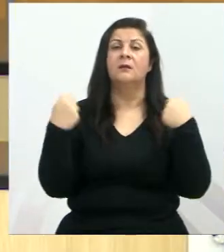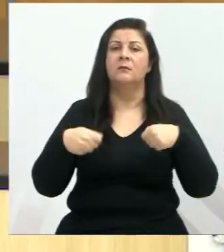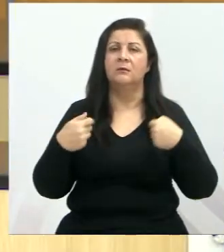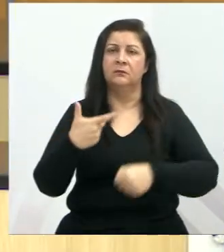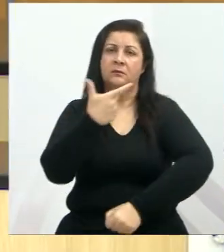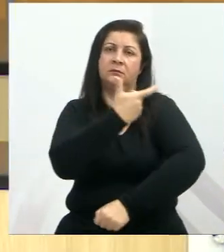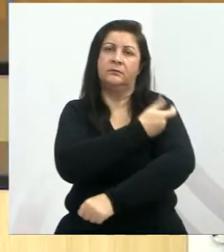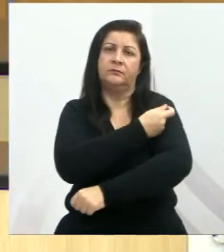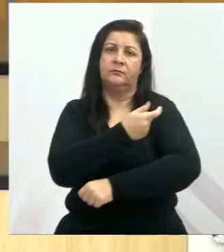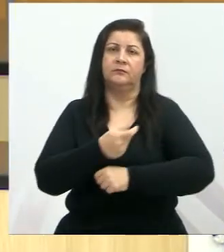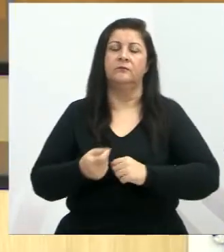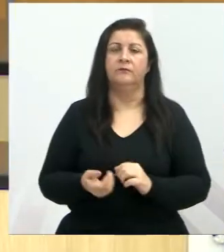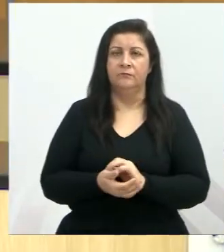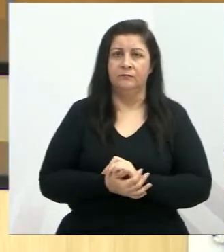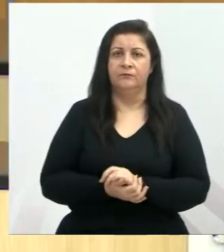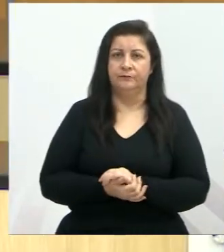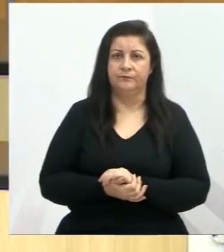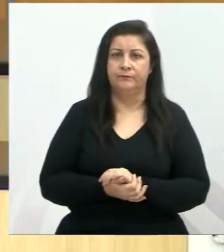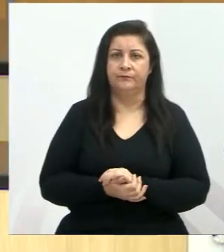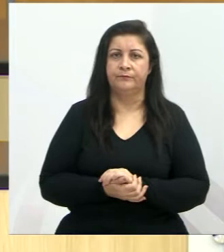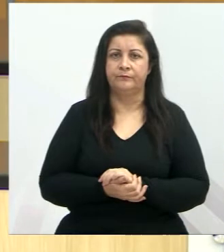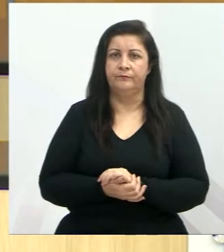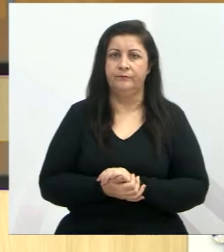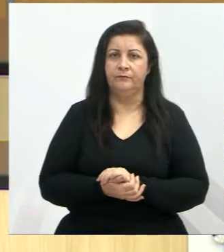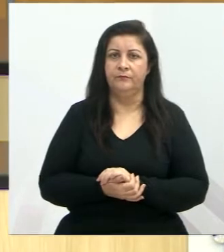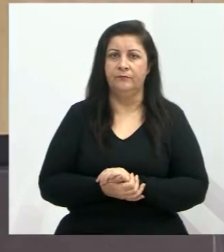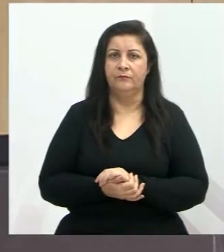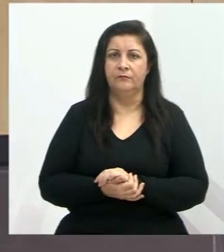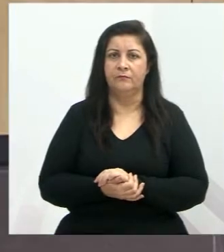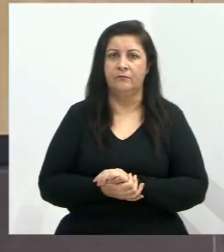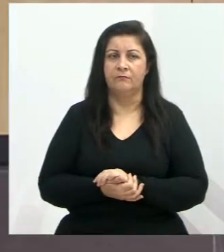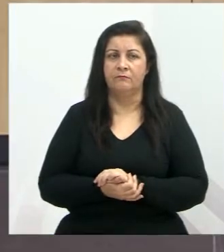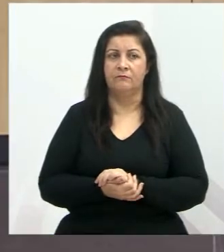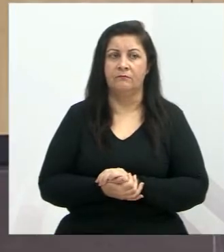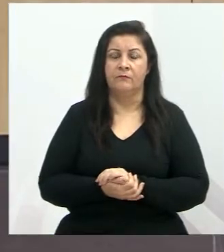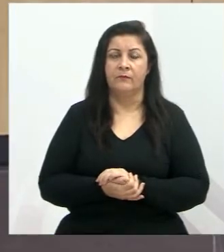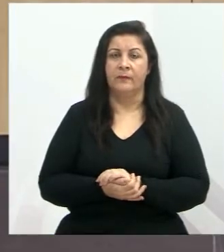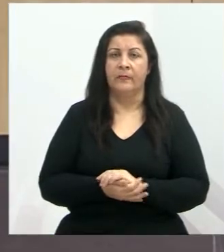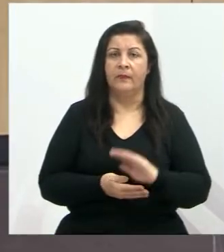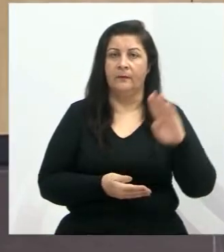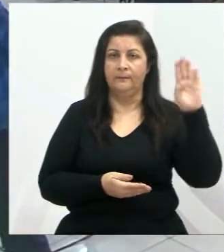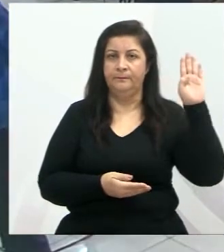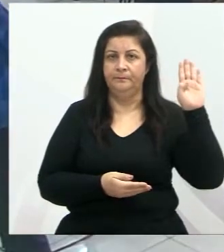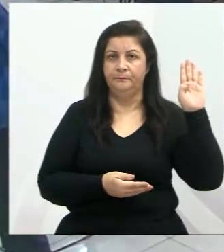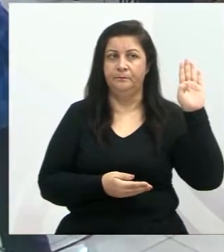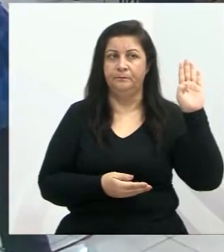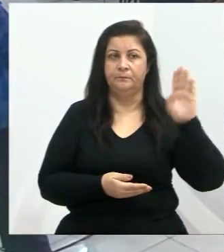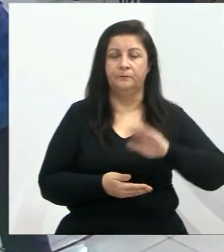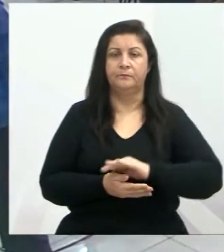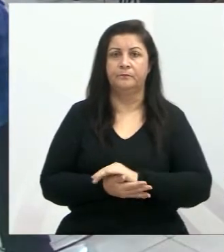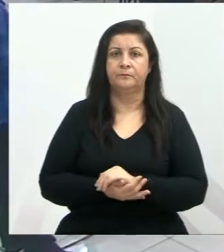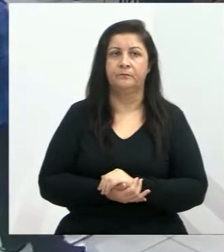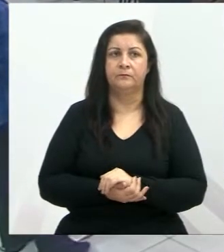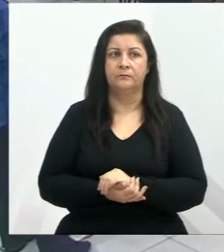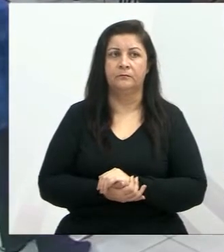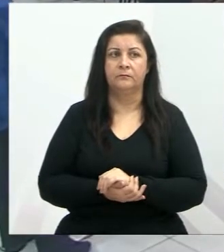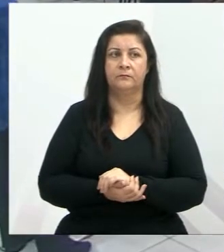ser vacinados aí nas categorias de prioridade. Senhor presidente, foi pedido